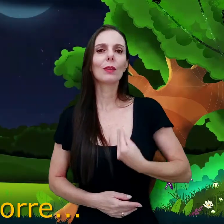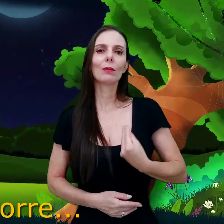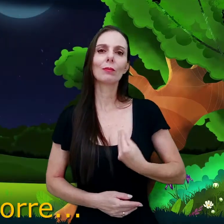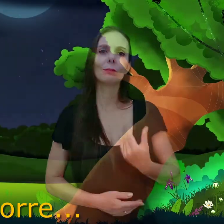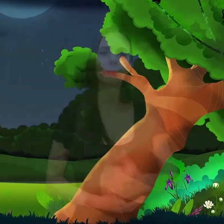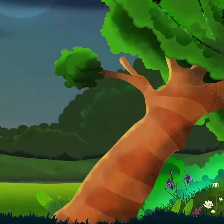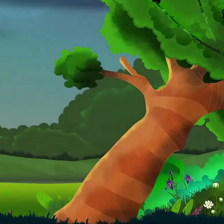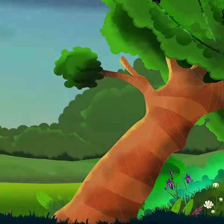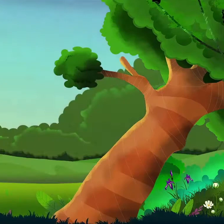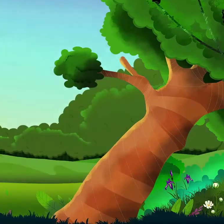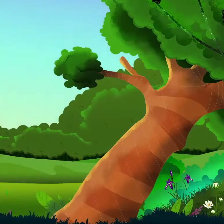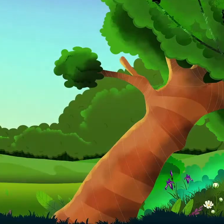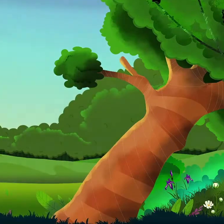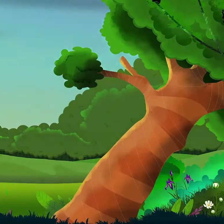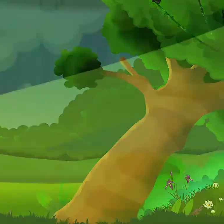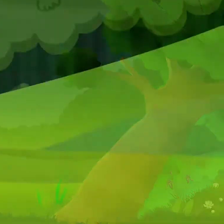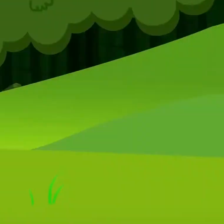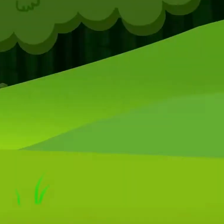nesta torre.